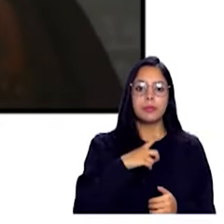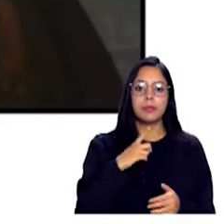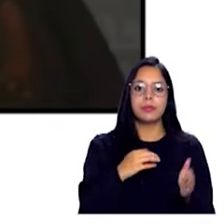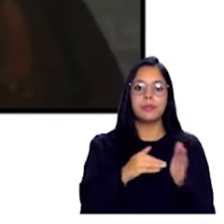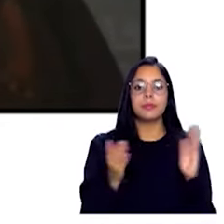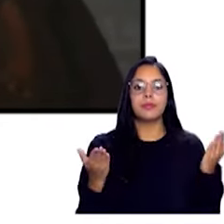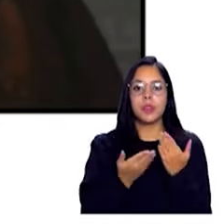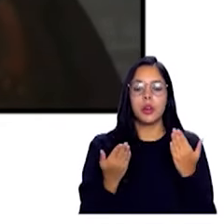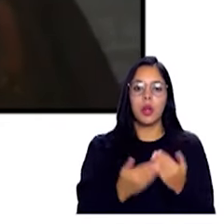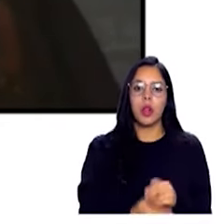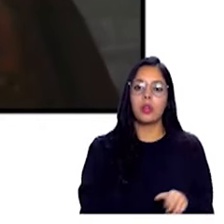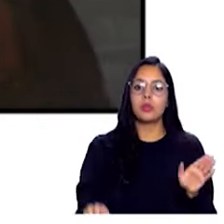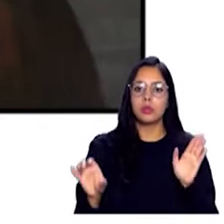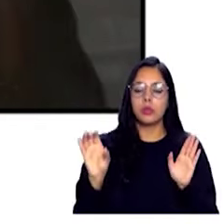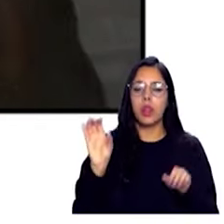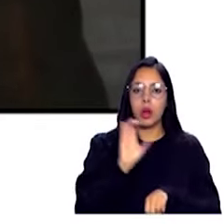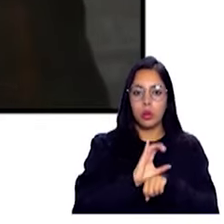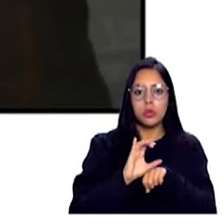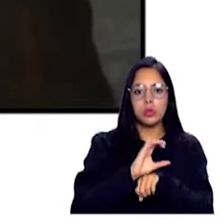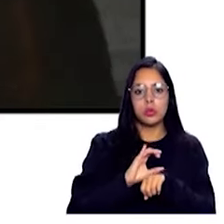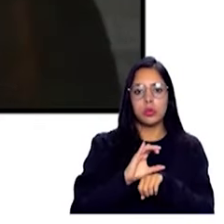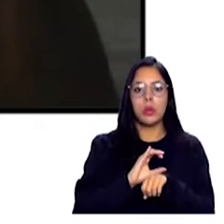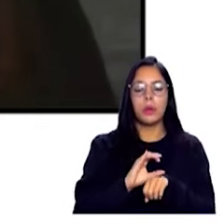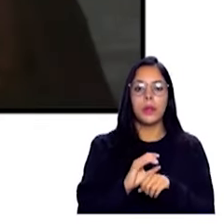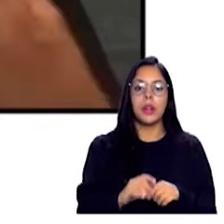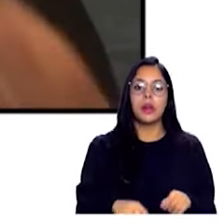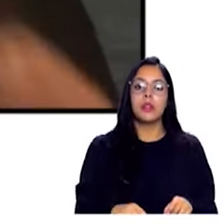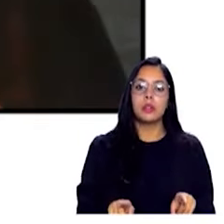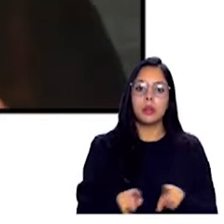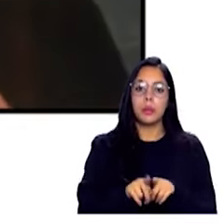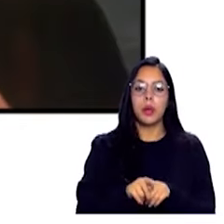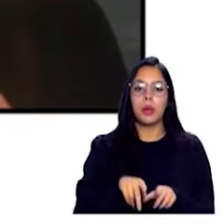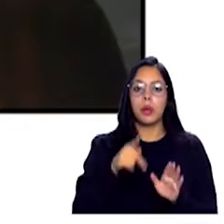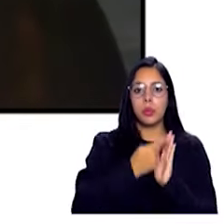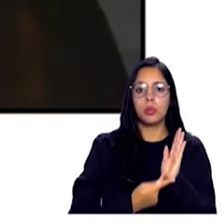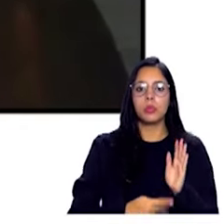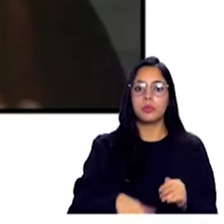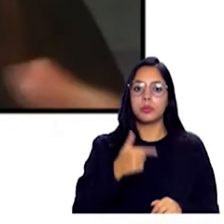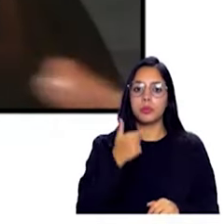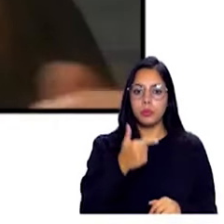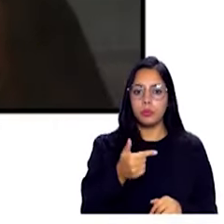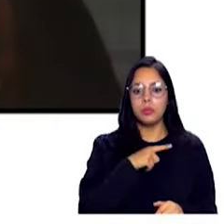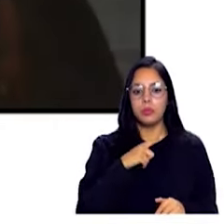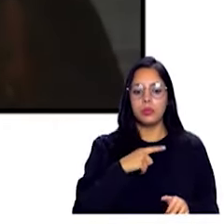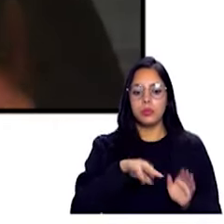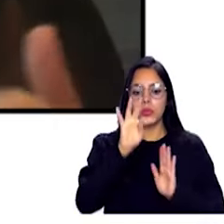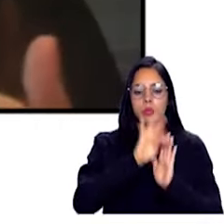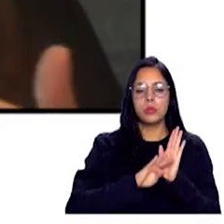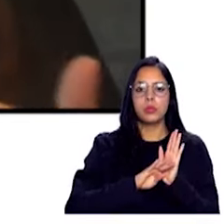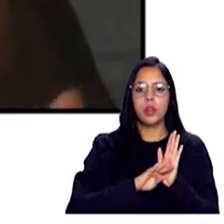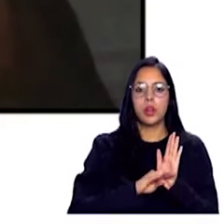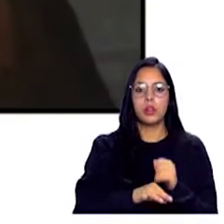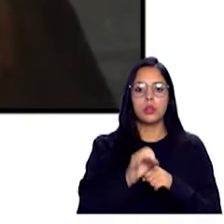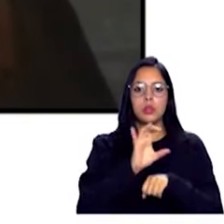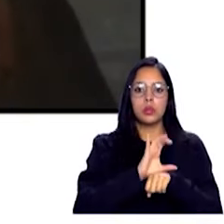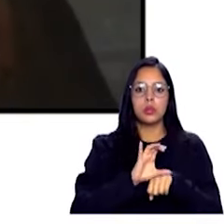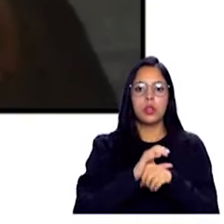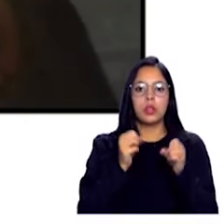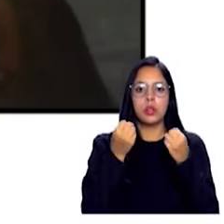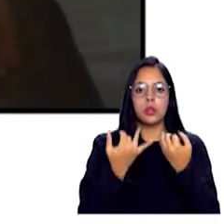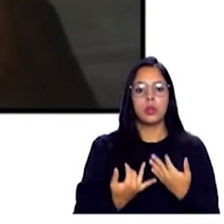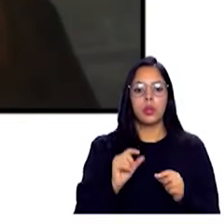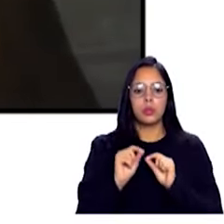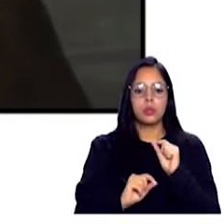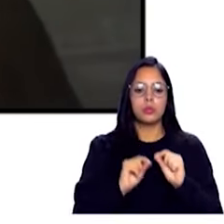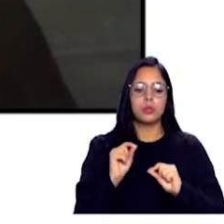criou a relevância a emenda constitucional e dois projetos o que diz o texto da Constituição depreende-se do da da alteração